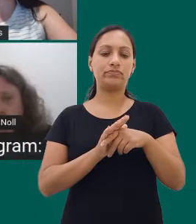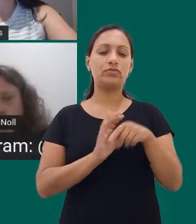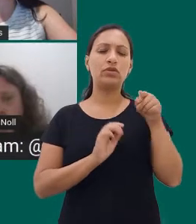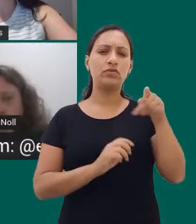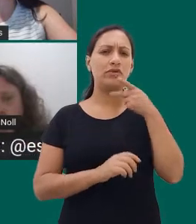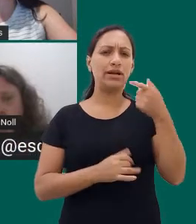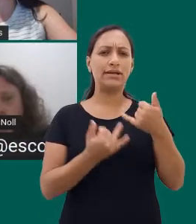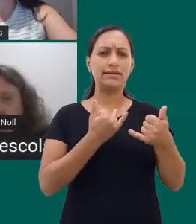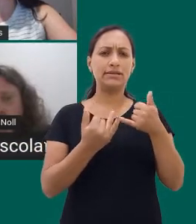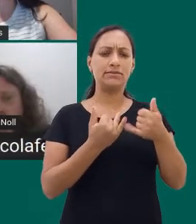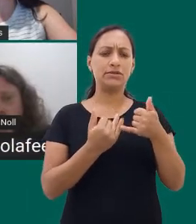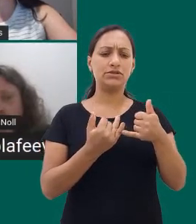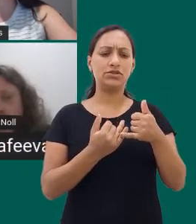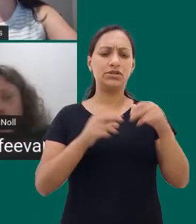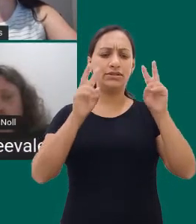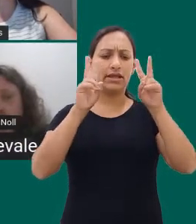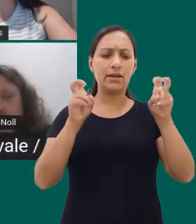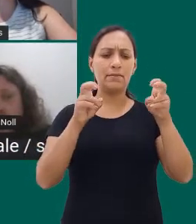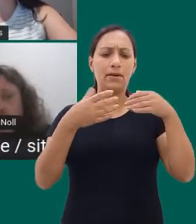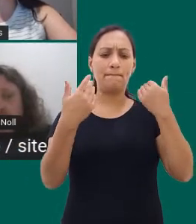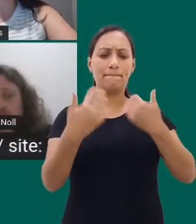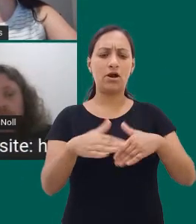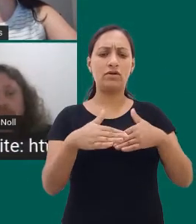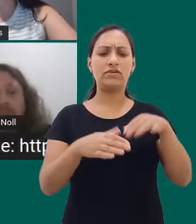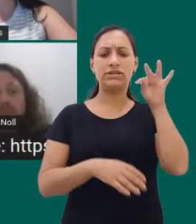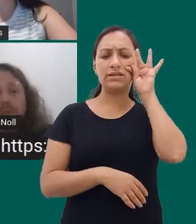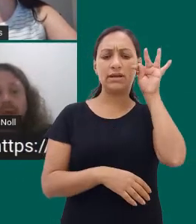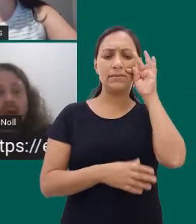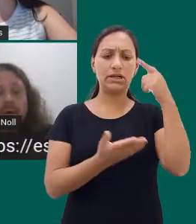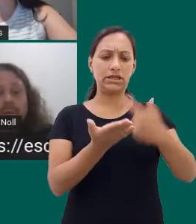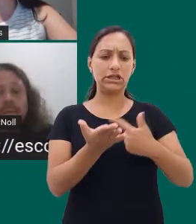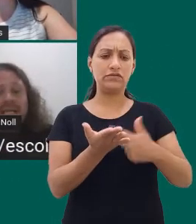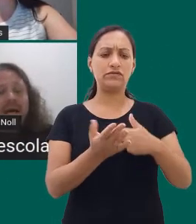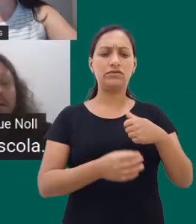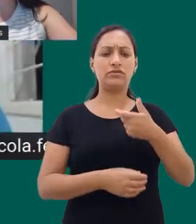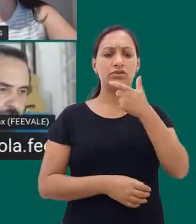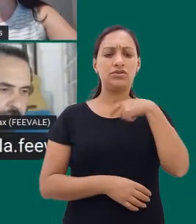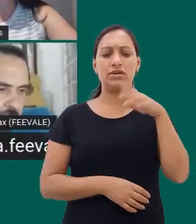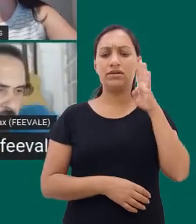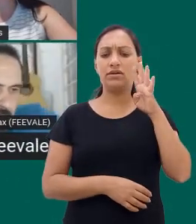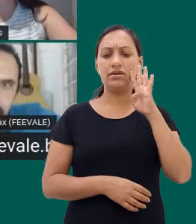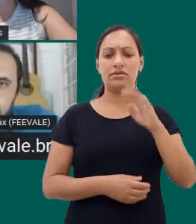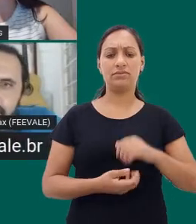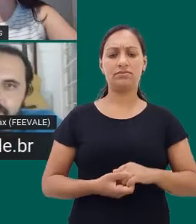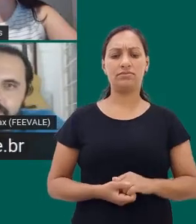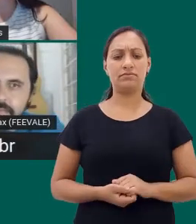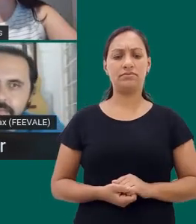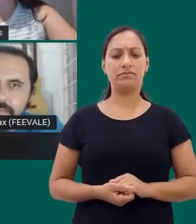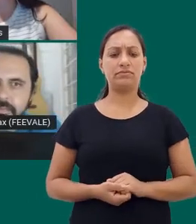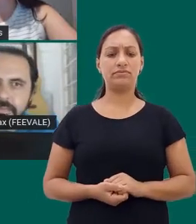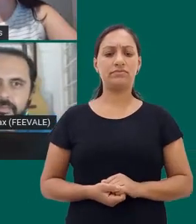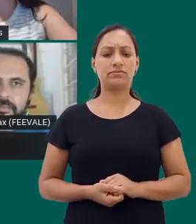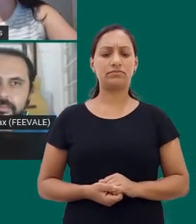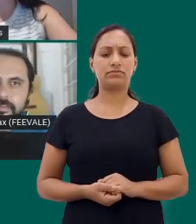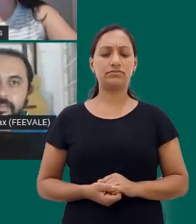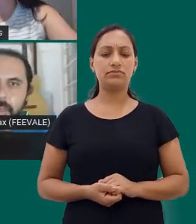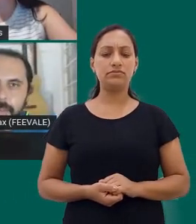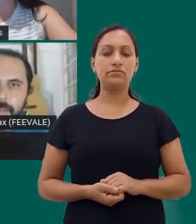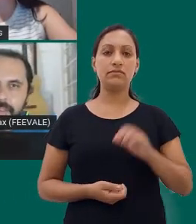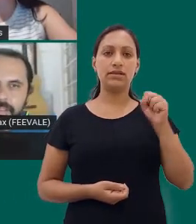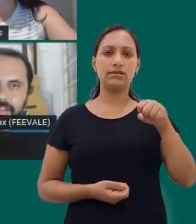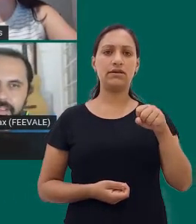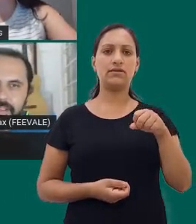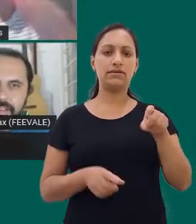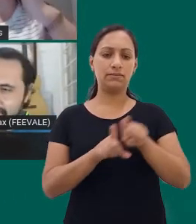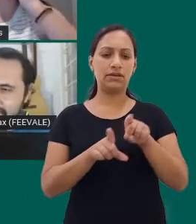tema, prova, livro, nessa linha, achei legal assim. Né? Eu ia falar isso, Cristiano, desculpa interromper